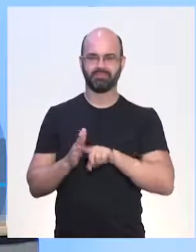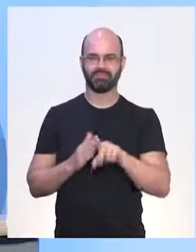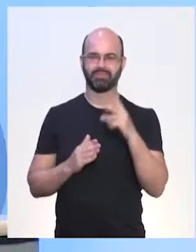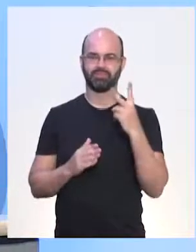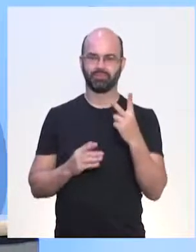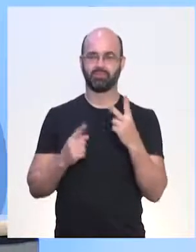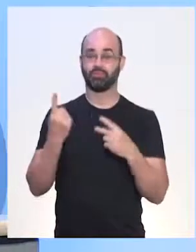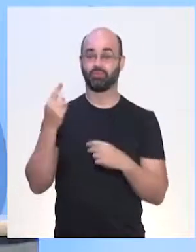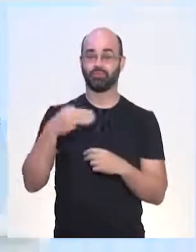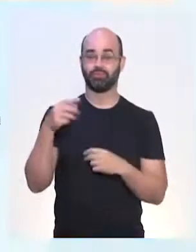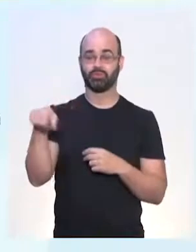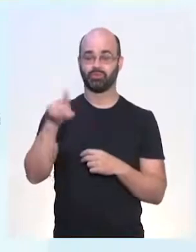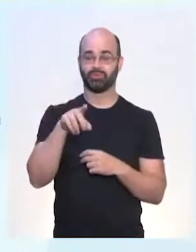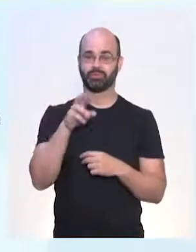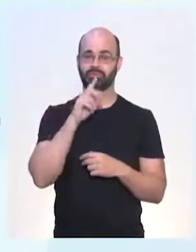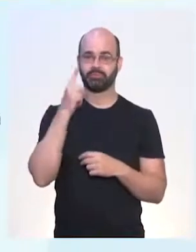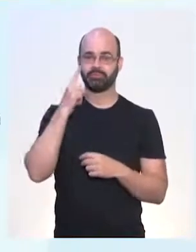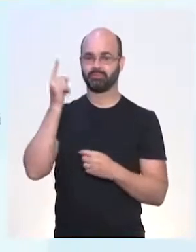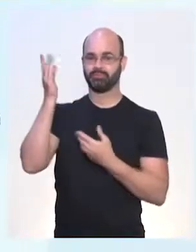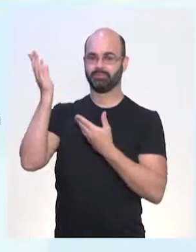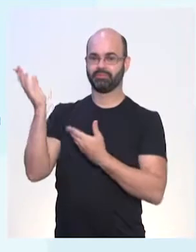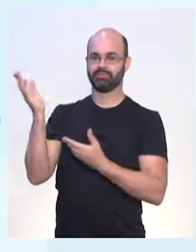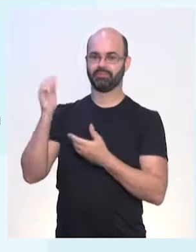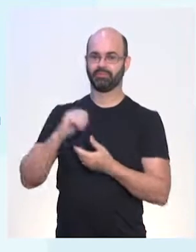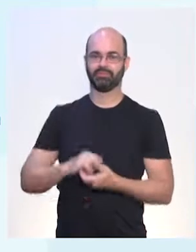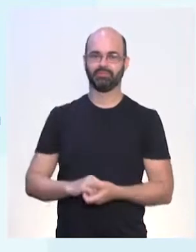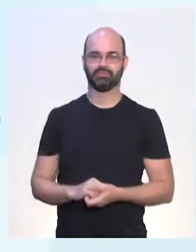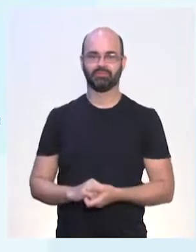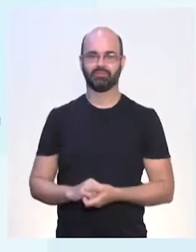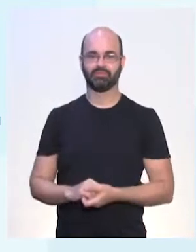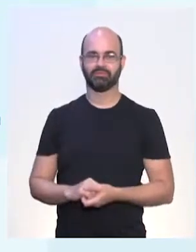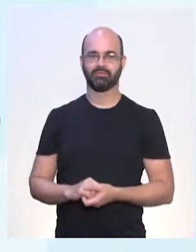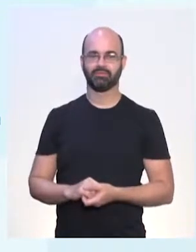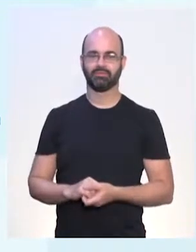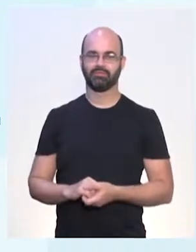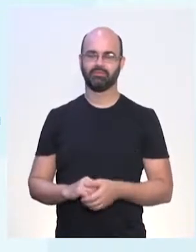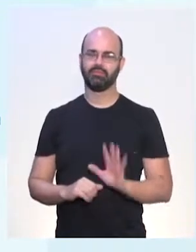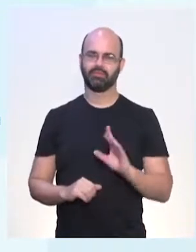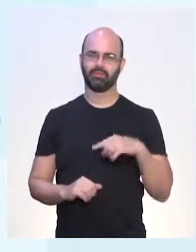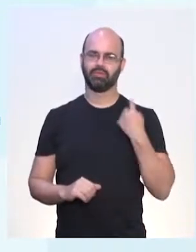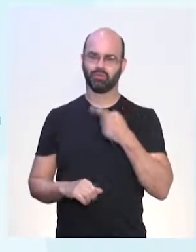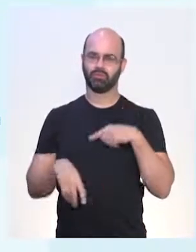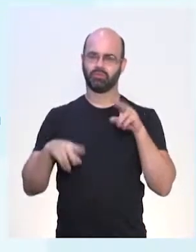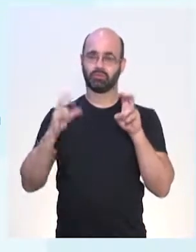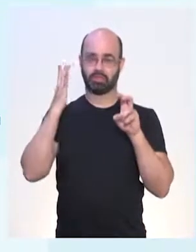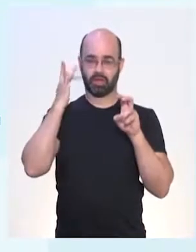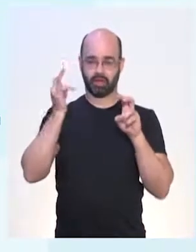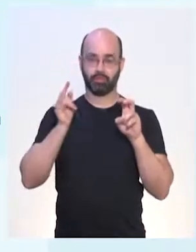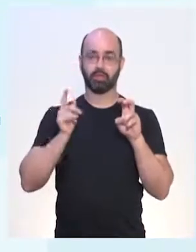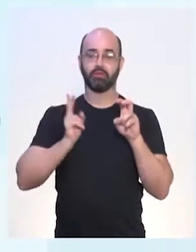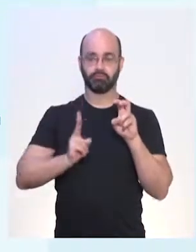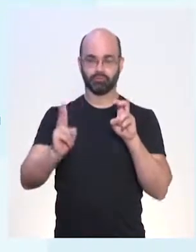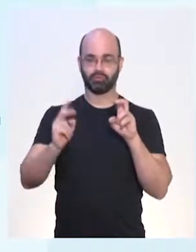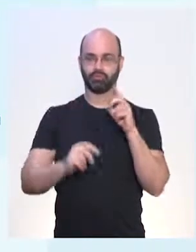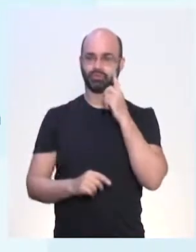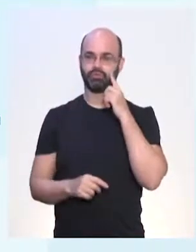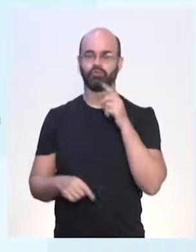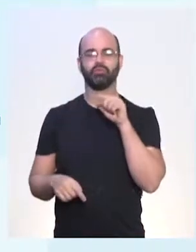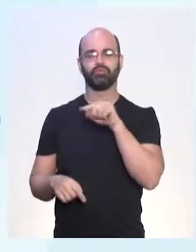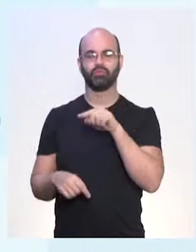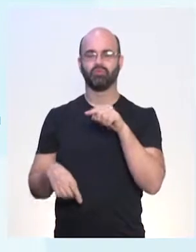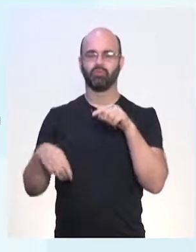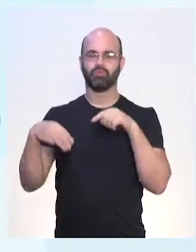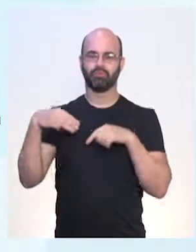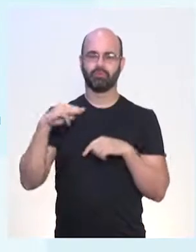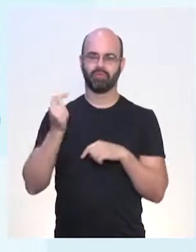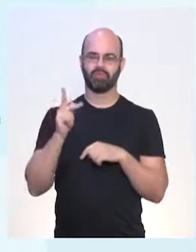Vou dar 1 minuto para vocês. Pode colocar na próxima, ó. Mas a gente vai continuar falando sobre esse assunto amanhã, tá? Qual é o tema dessa